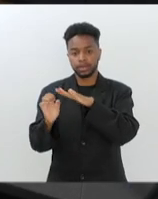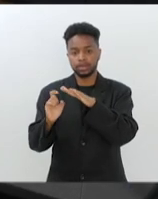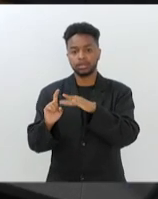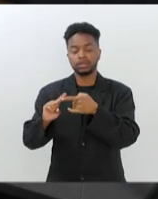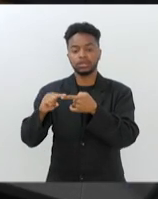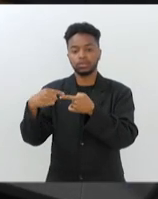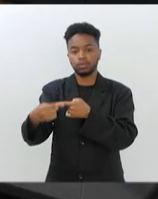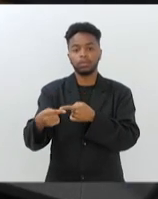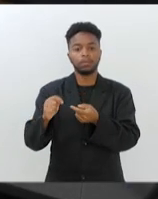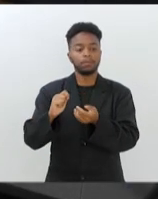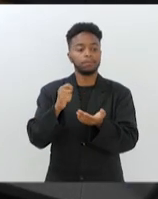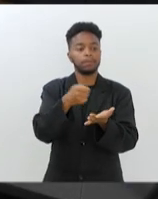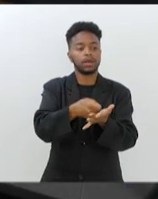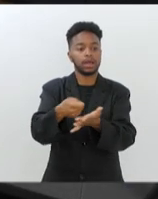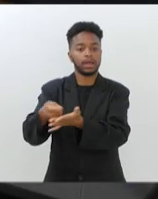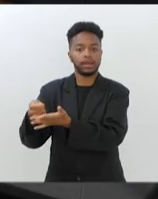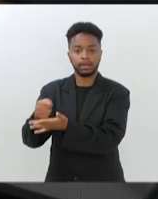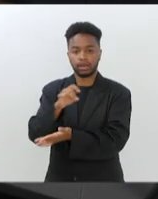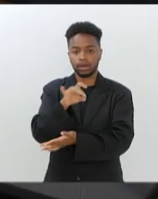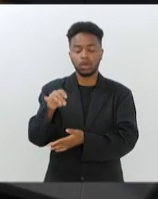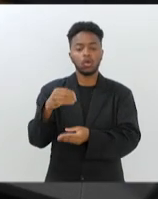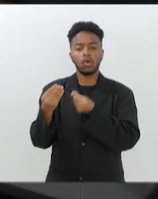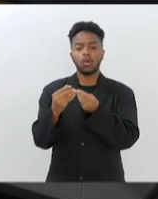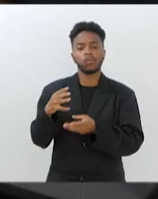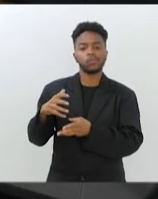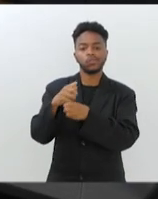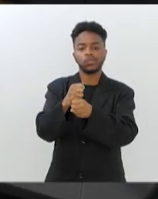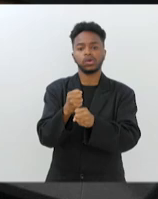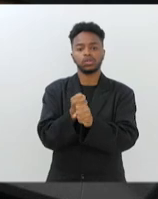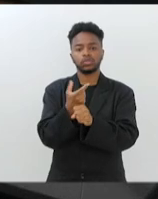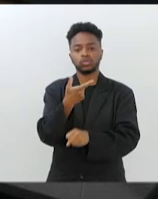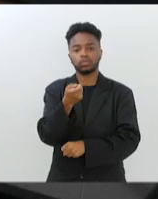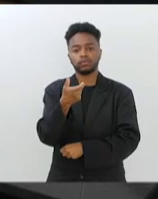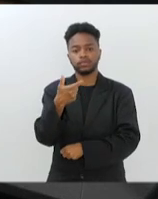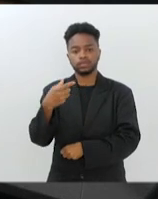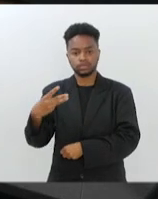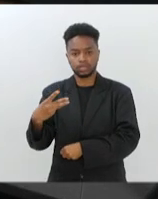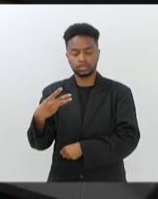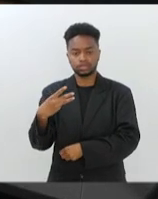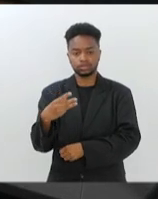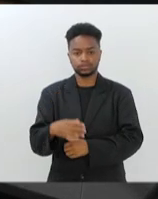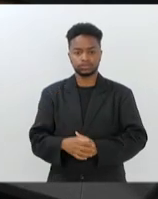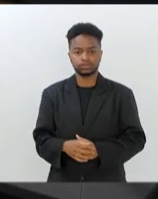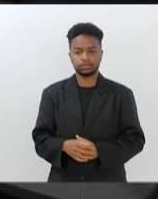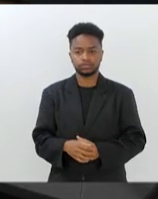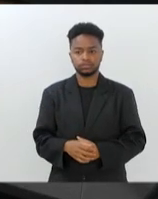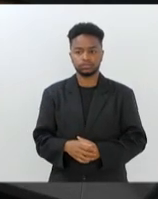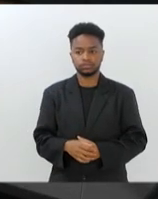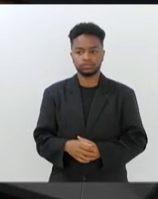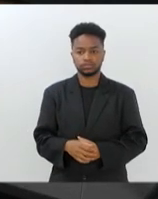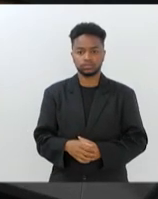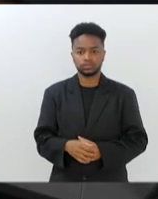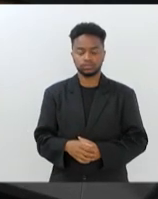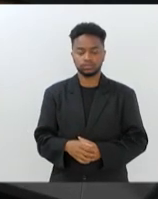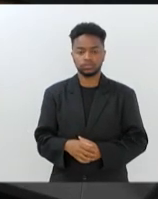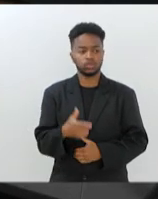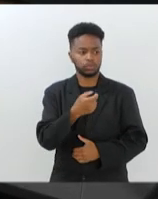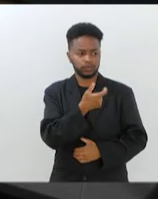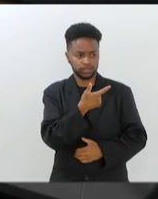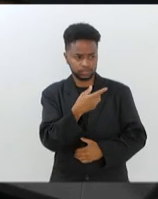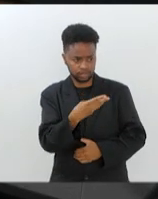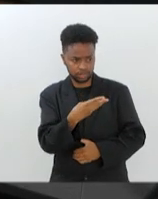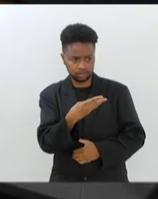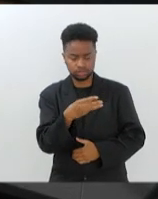aos veículos Qual foi o montante total do ano de 2023 de Centralizado e Centralizado 20123 dir é